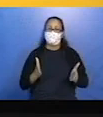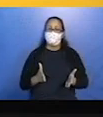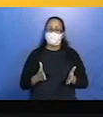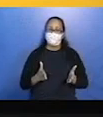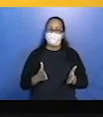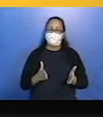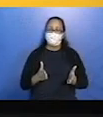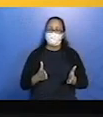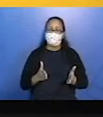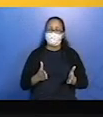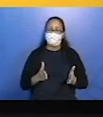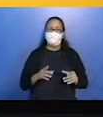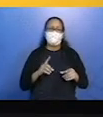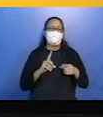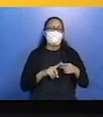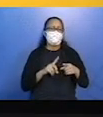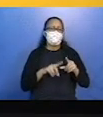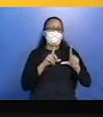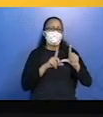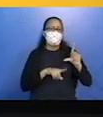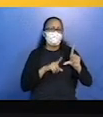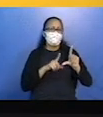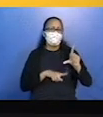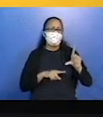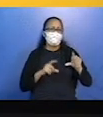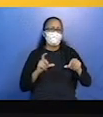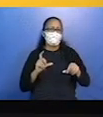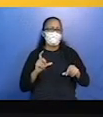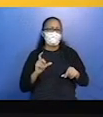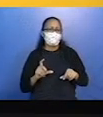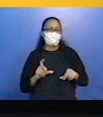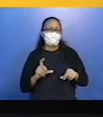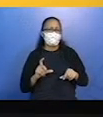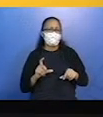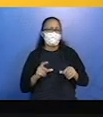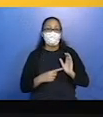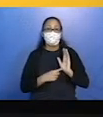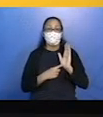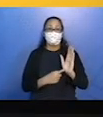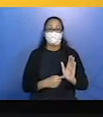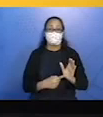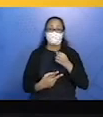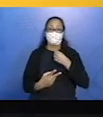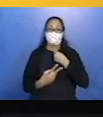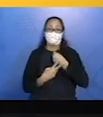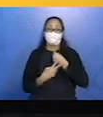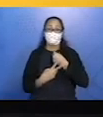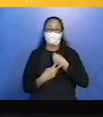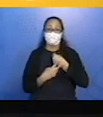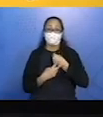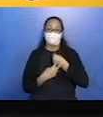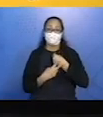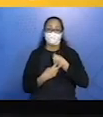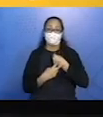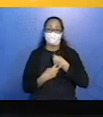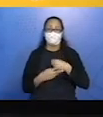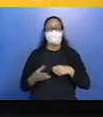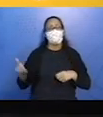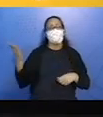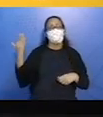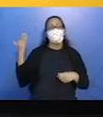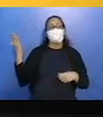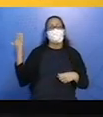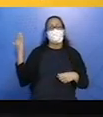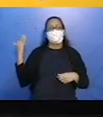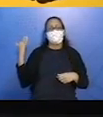Aqui está tudo em maiúscula, tá? Só para destacar o verbo faz. No passado, como